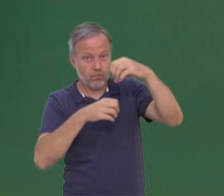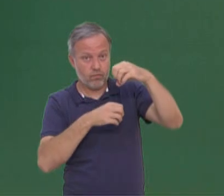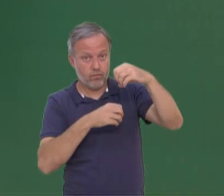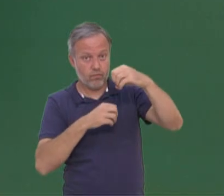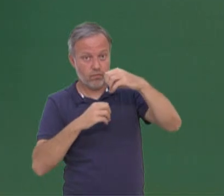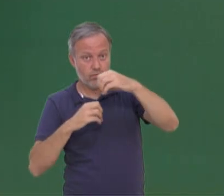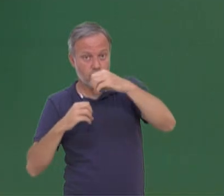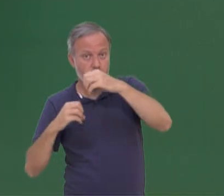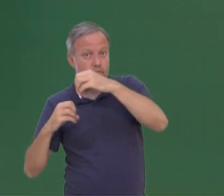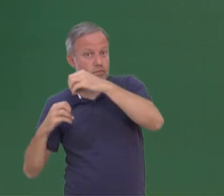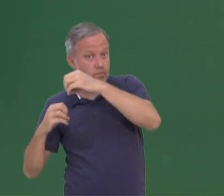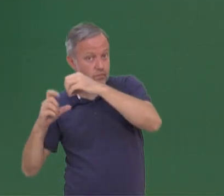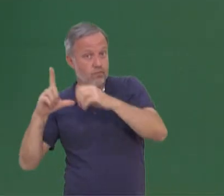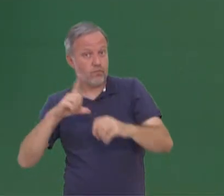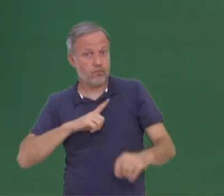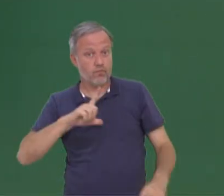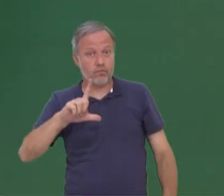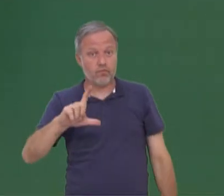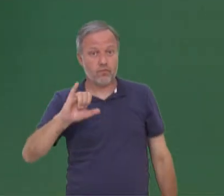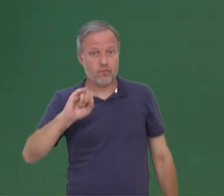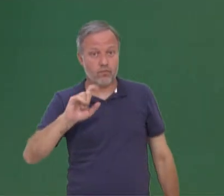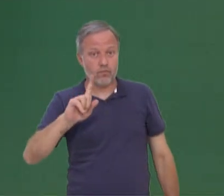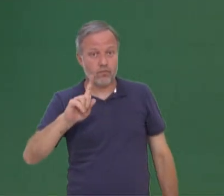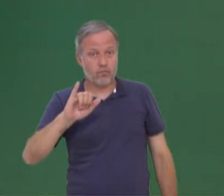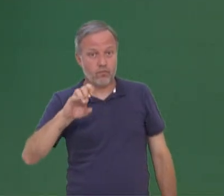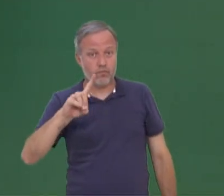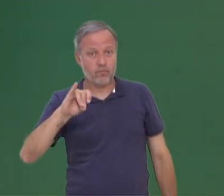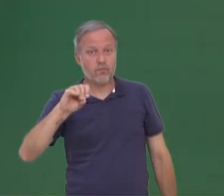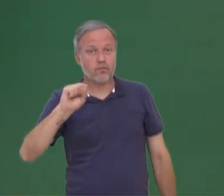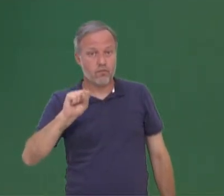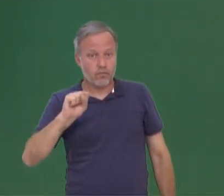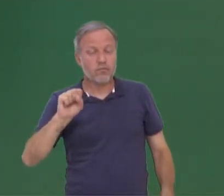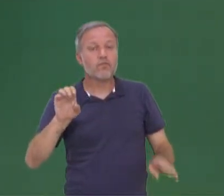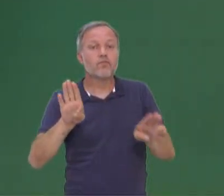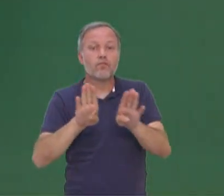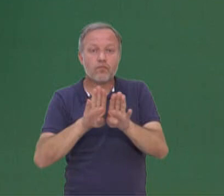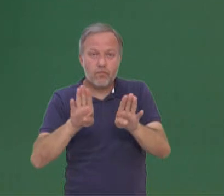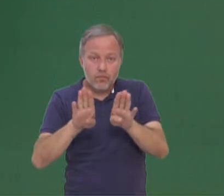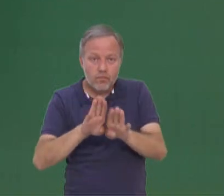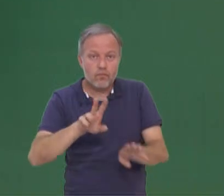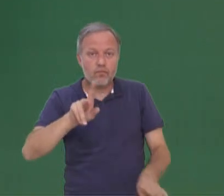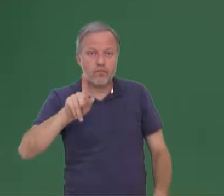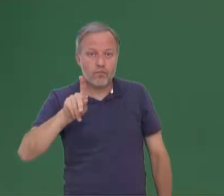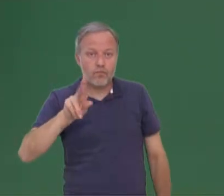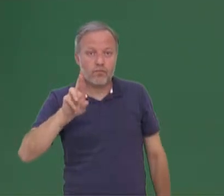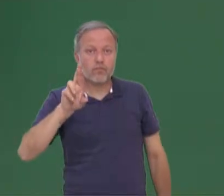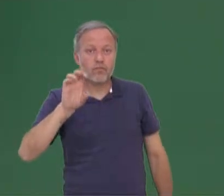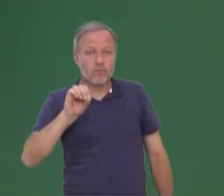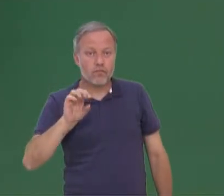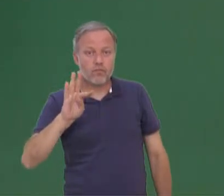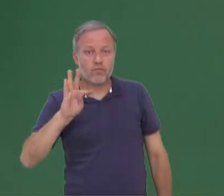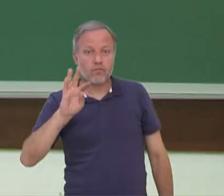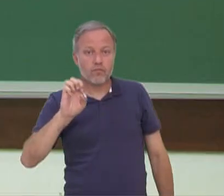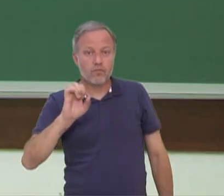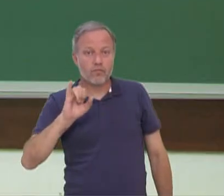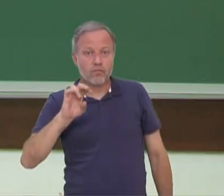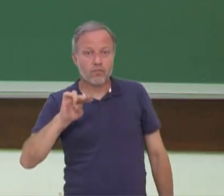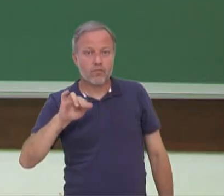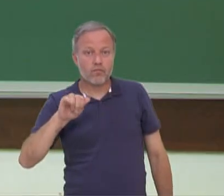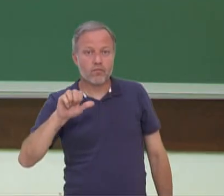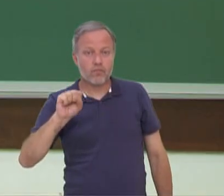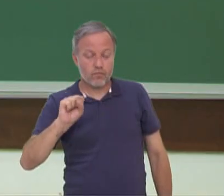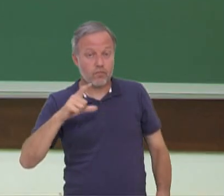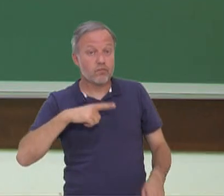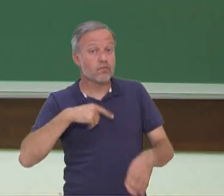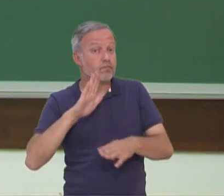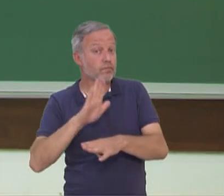várias proteínas. Tem proteínas colocadas nessa membrana que ajudam a transportar as substâncias passarem para